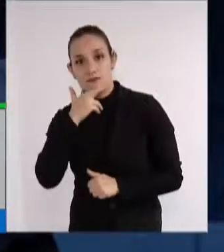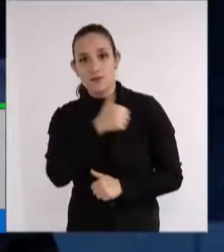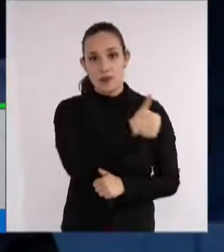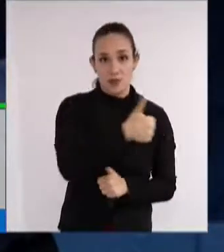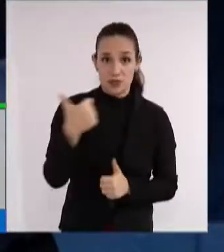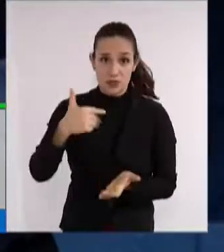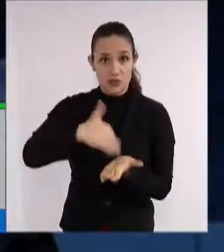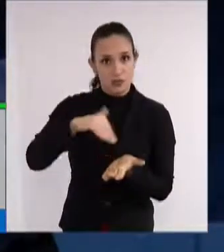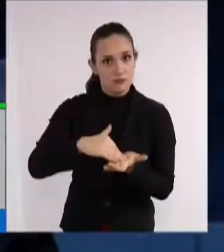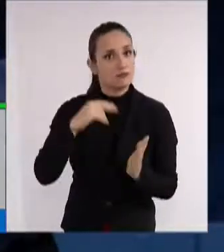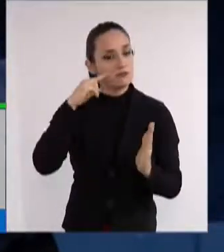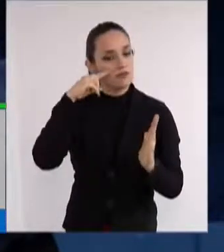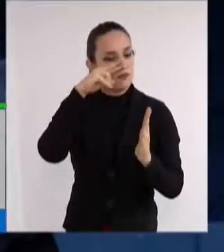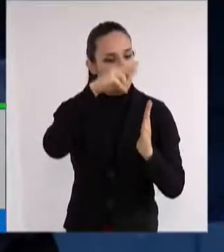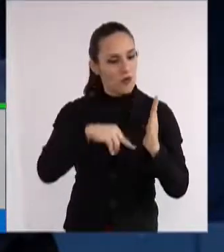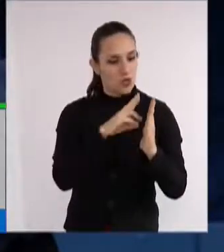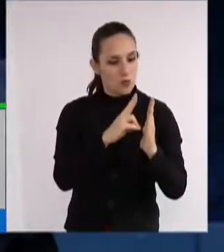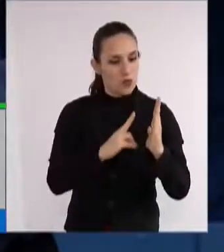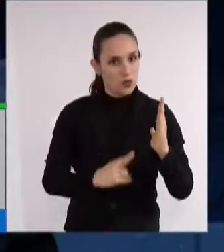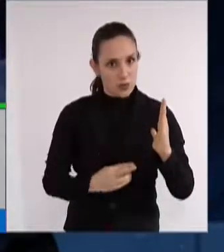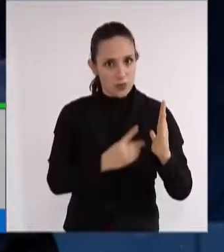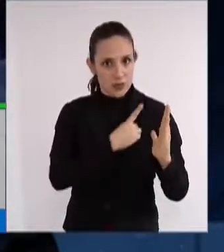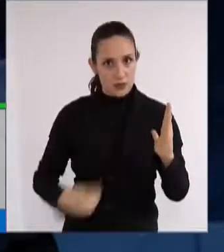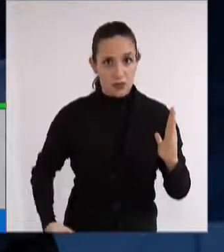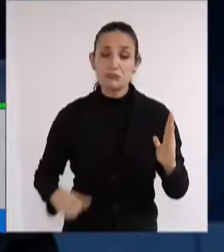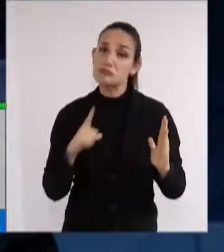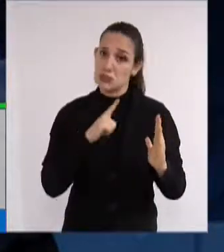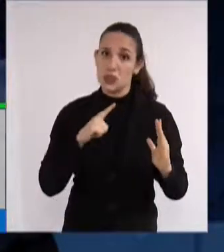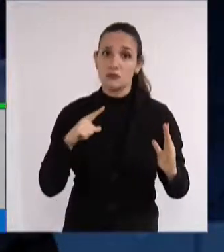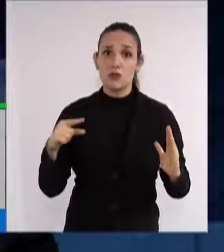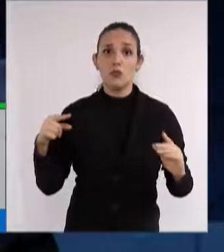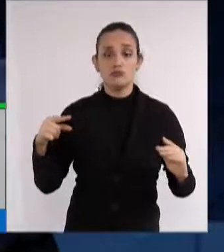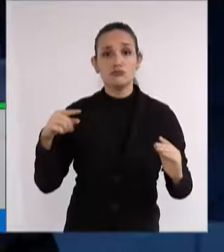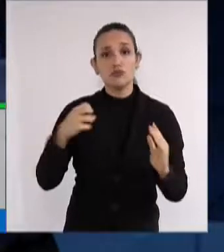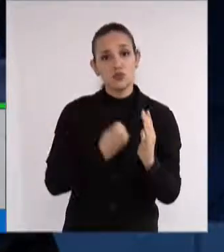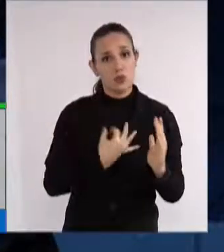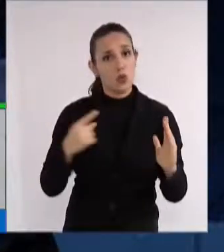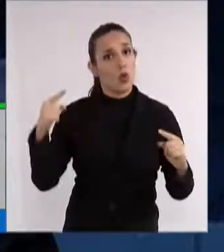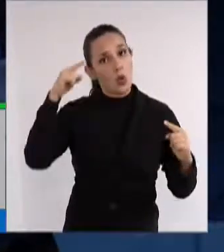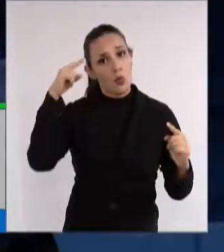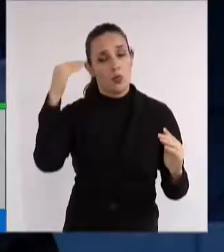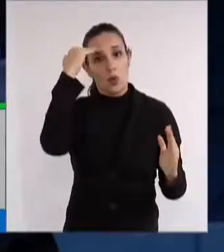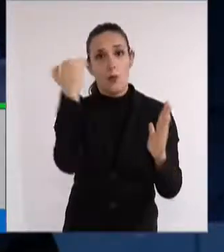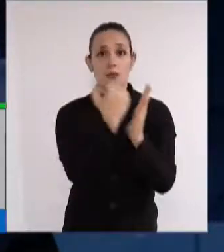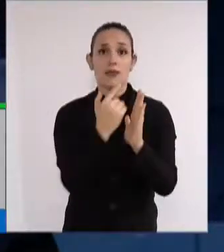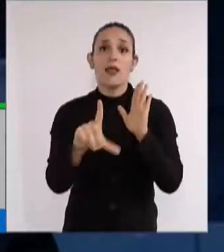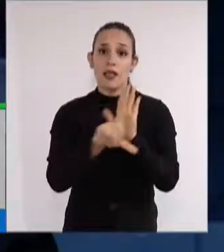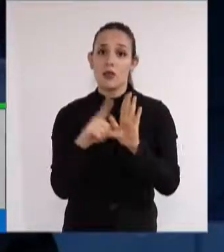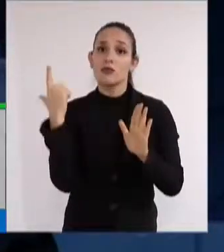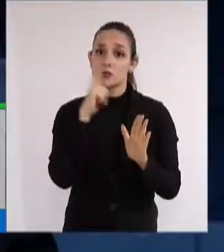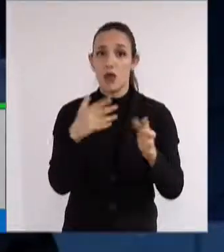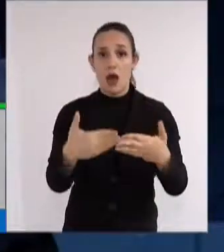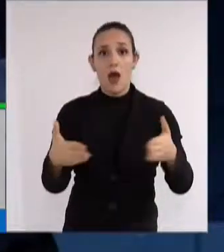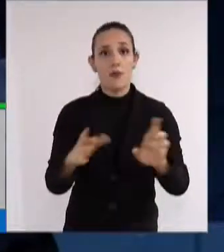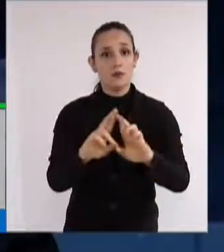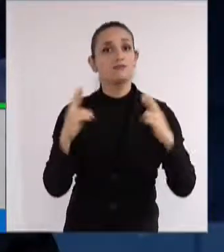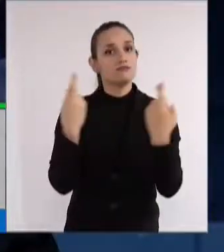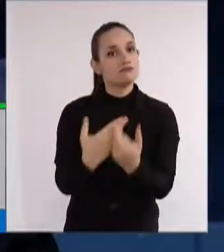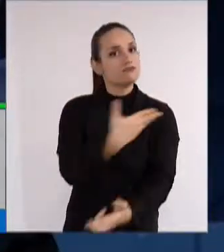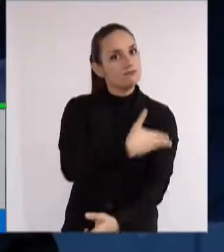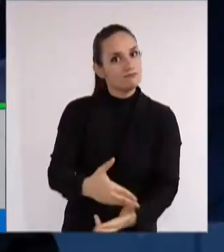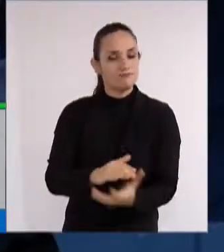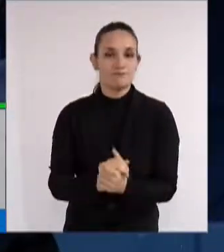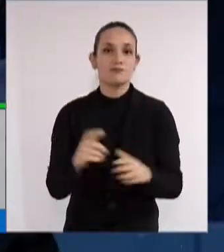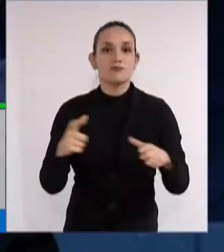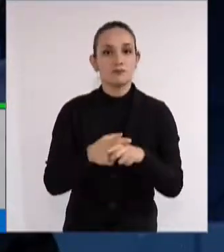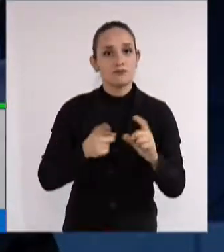verificada a lista de presença e constatada a existência de número legal, foi aberta a sessão ordinária. Pequeno expediente,